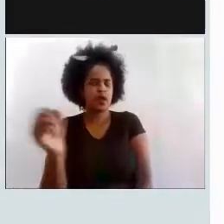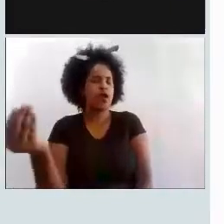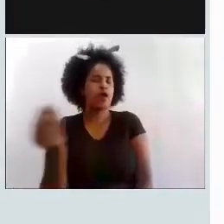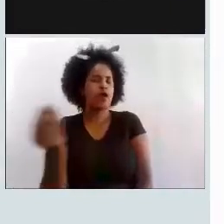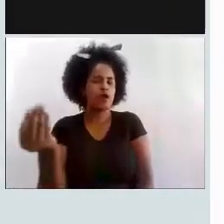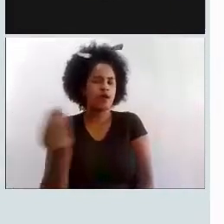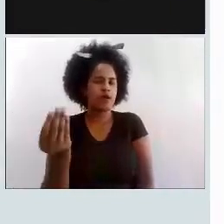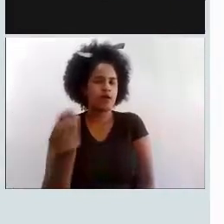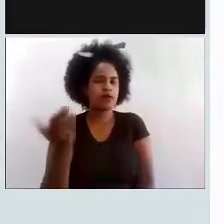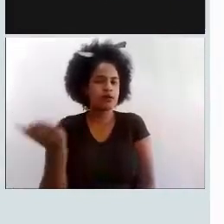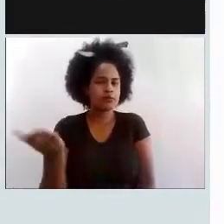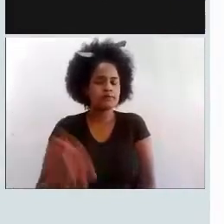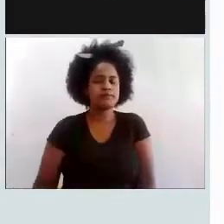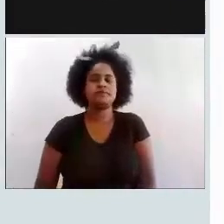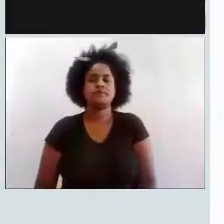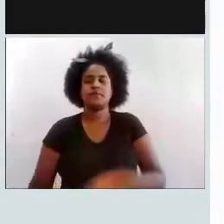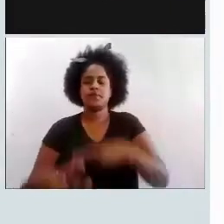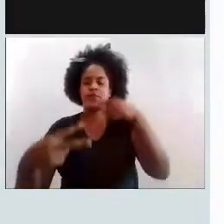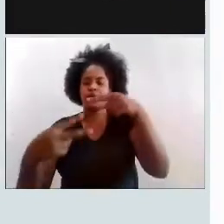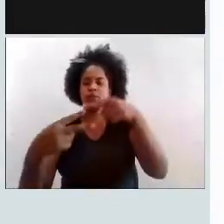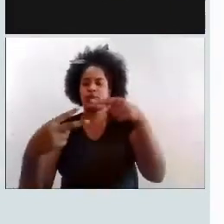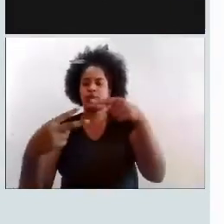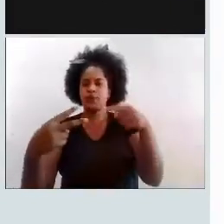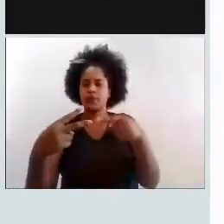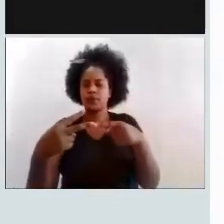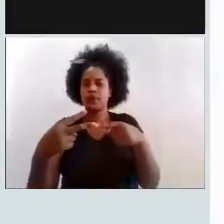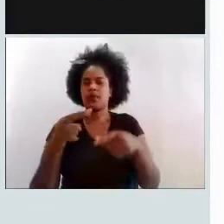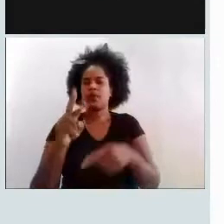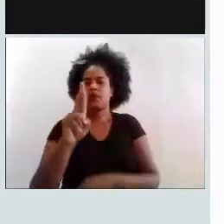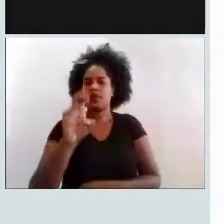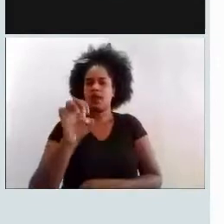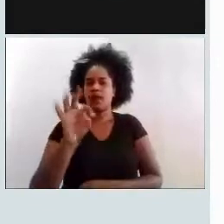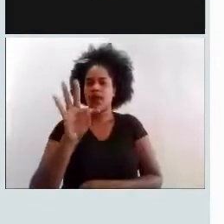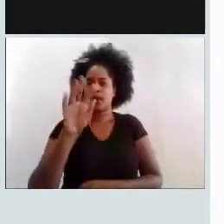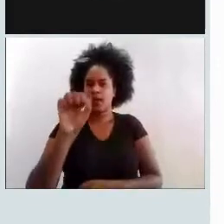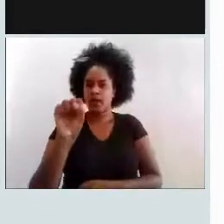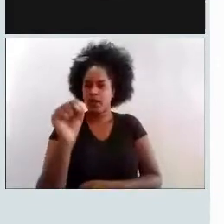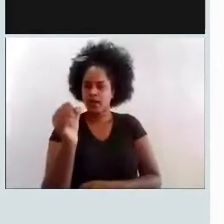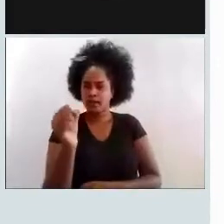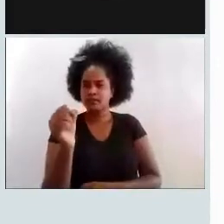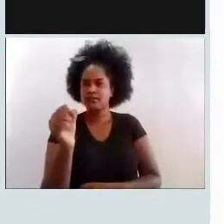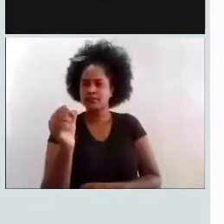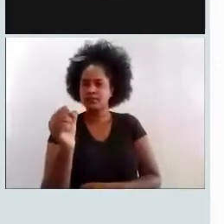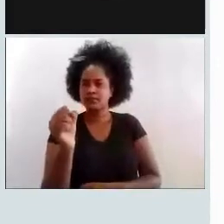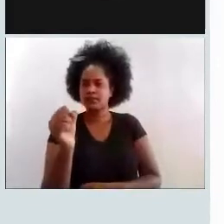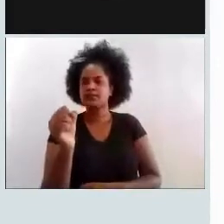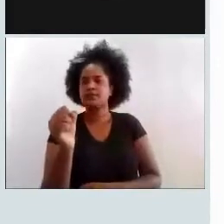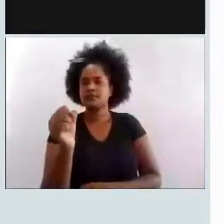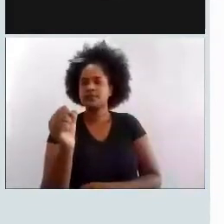Duas retas são reversas quando não existe plano que contém ambas.